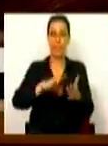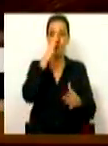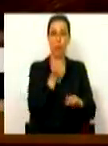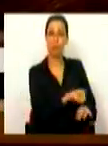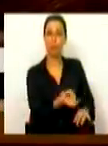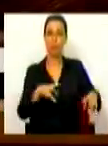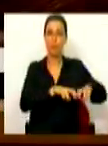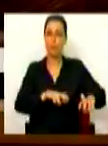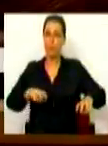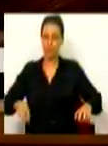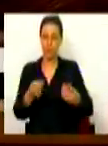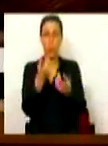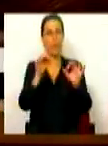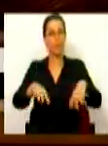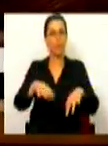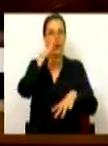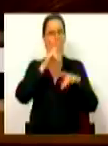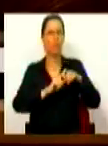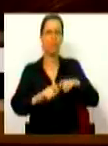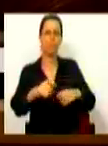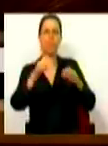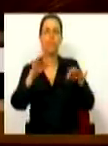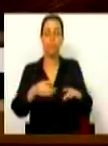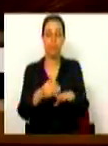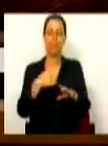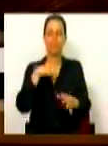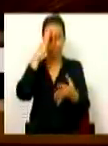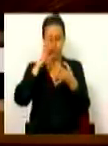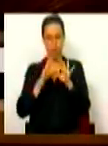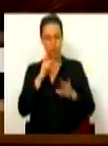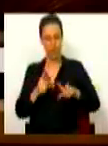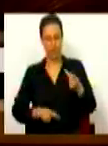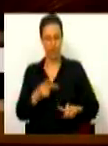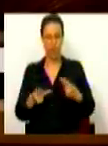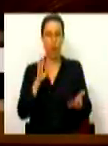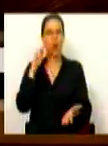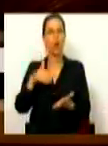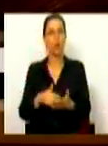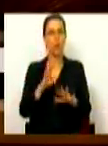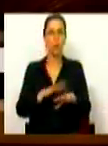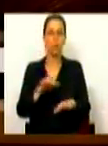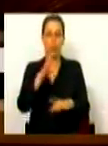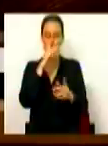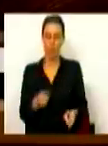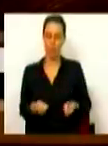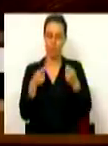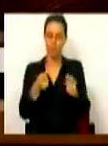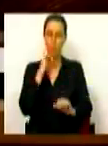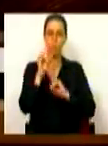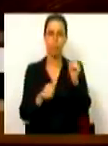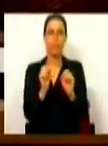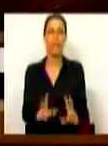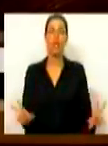Estado. Perto do fim desta legislatura, faz todo o sentido analisar os resultados da aposta do Governo no conhecimento